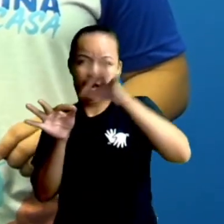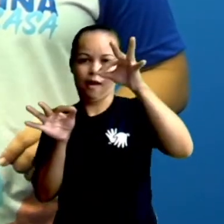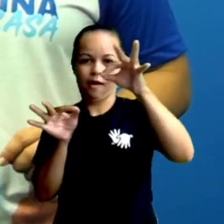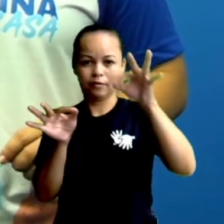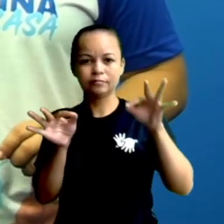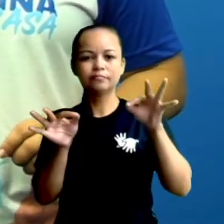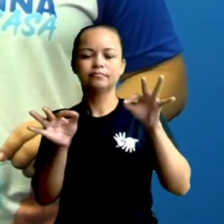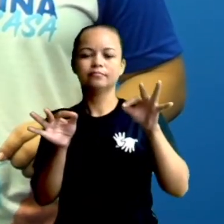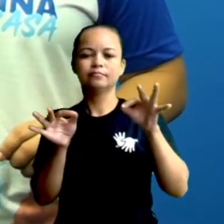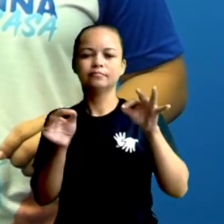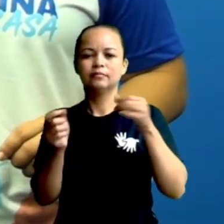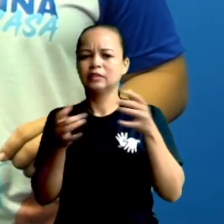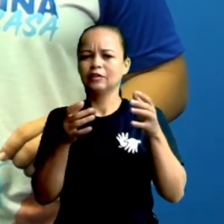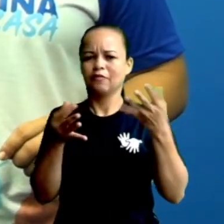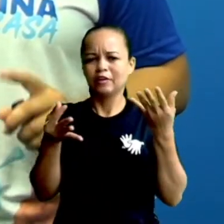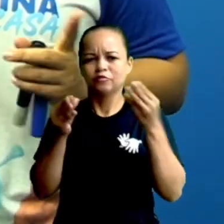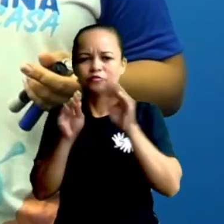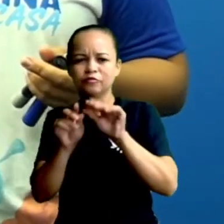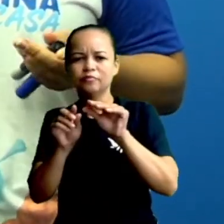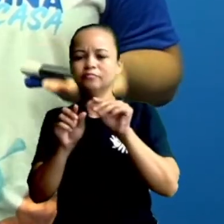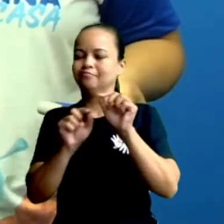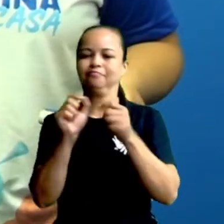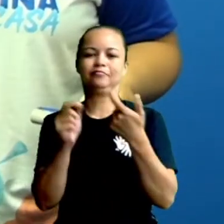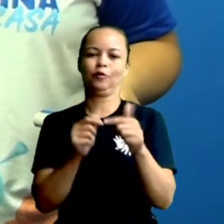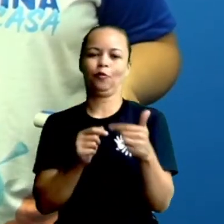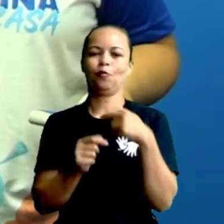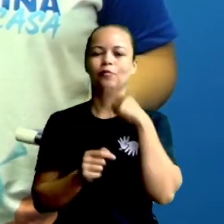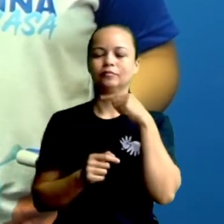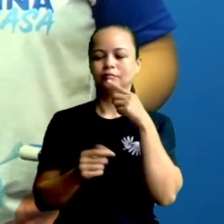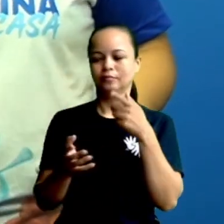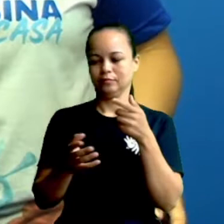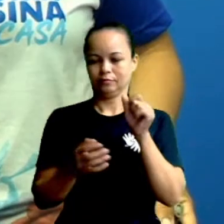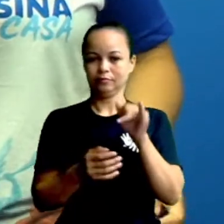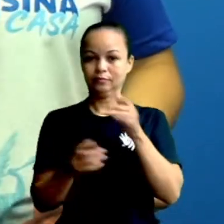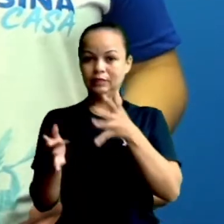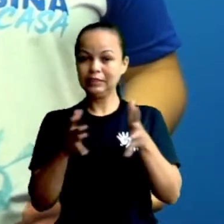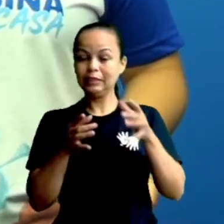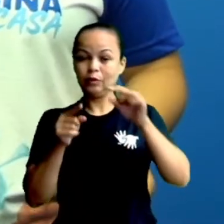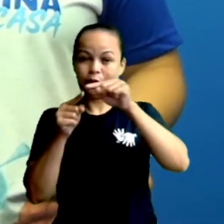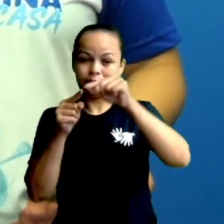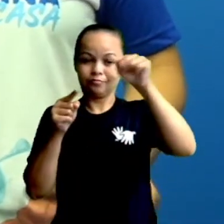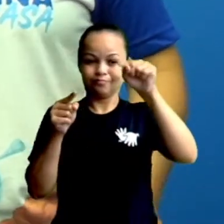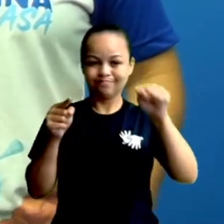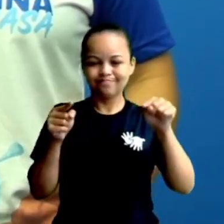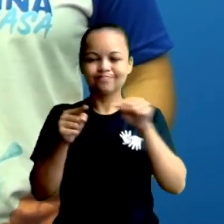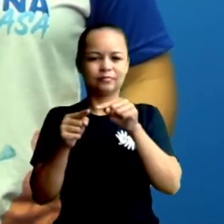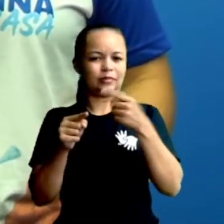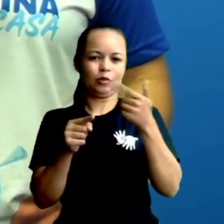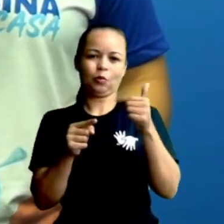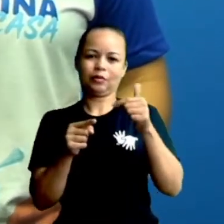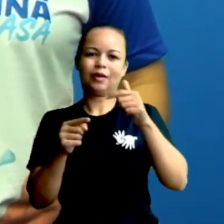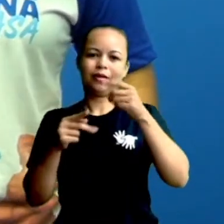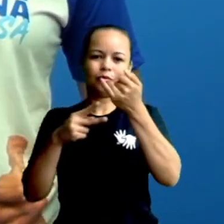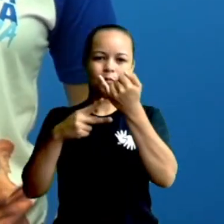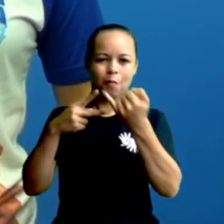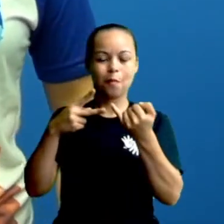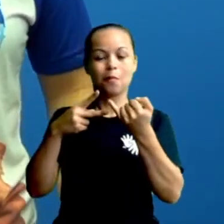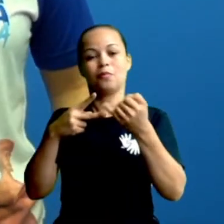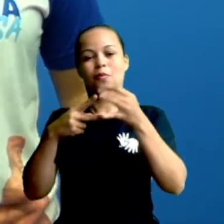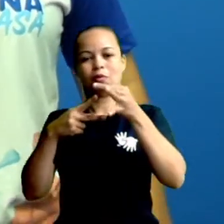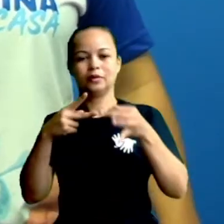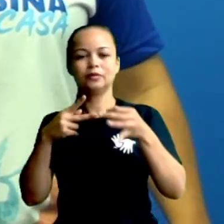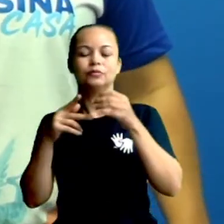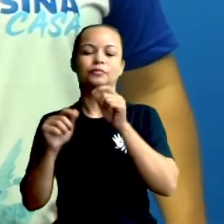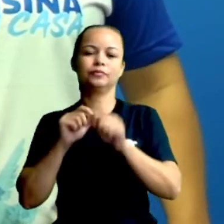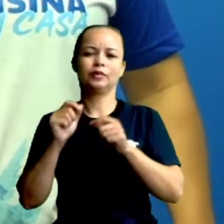eu não vou conseguir fazer uma figura fechada. Se eu não fizer uma figura fechada, eu não tenho um polígono. Então, um polígono,